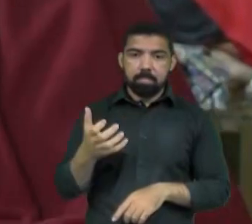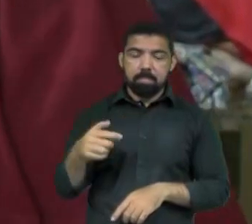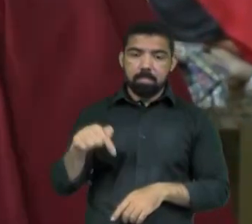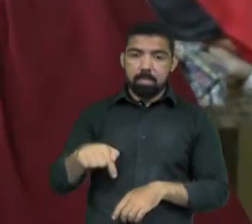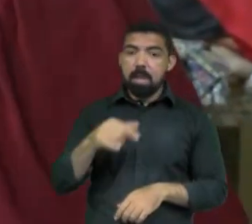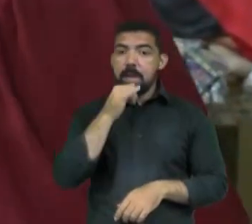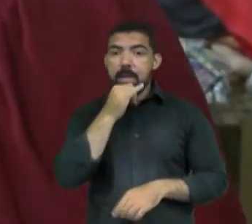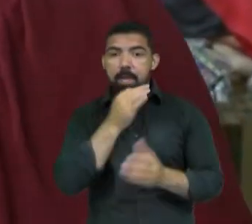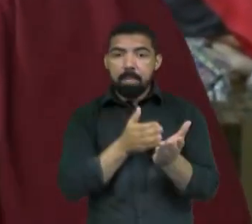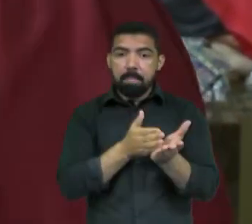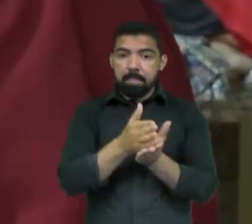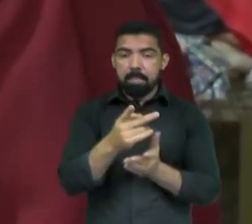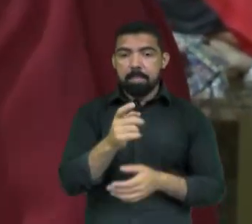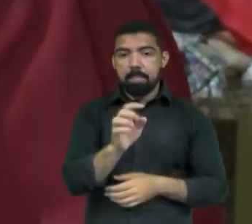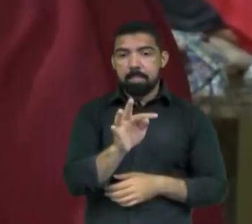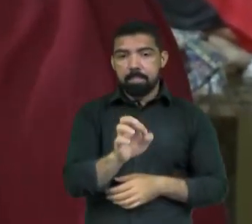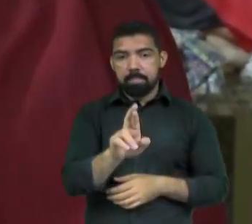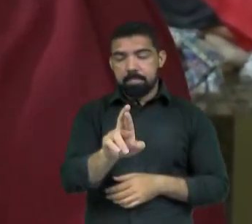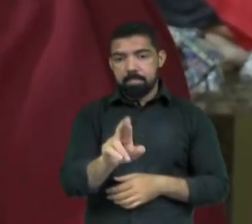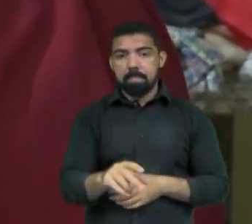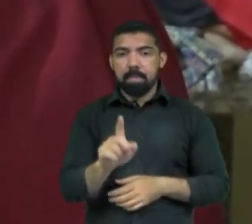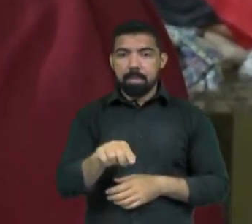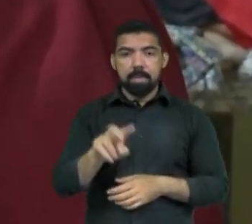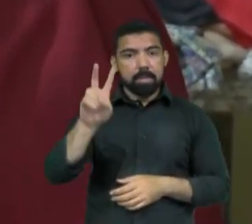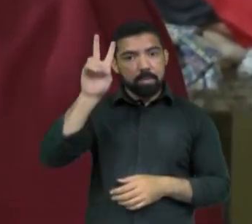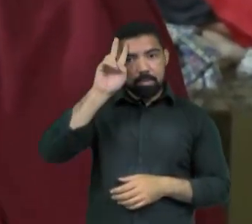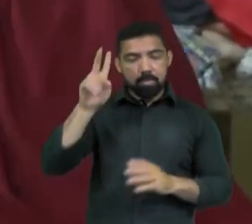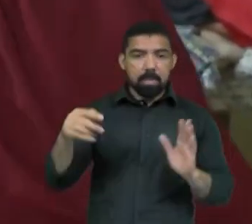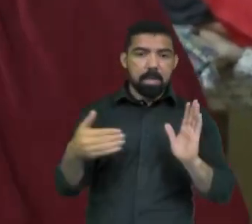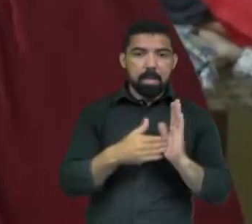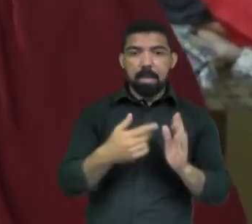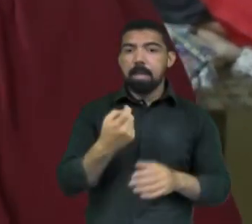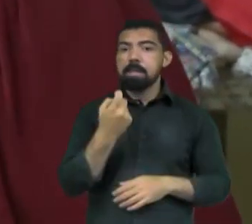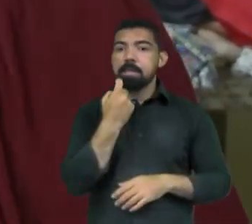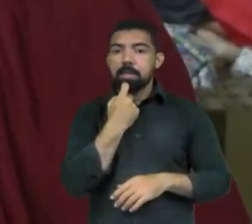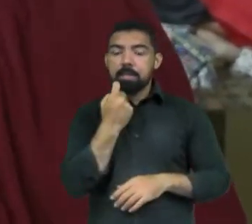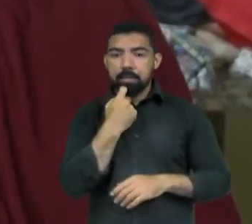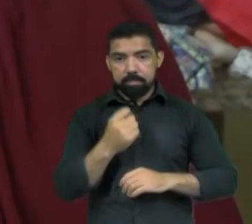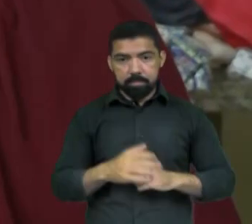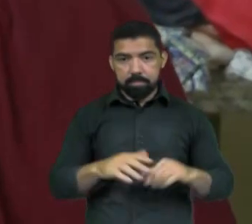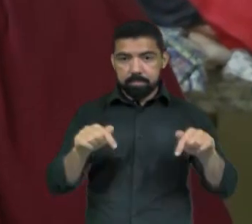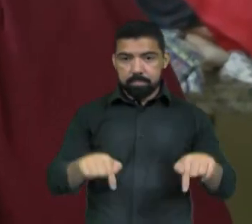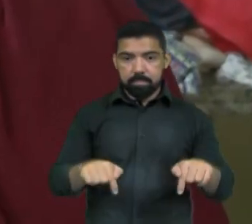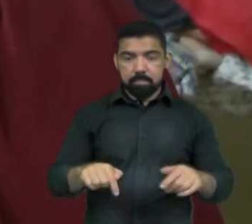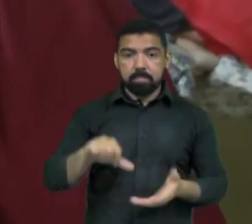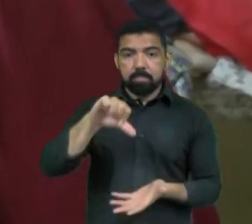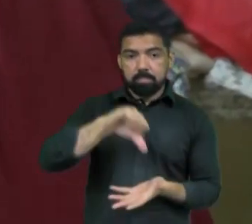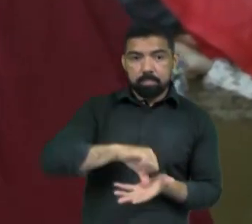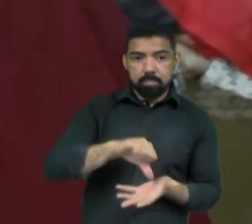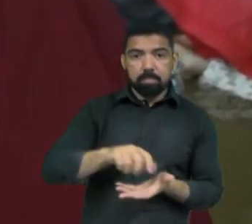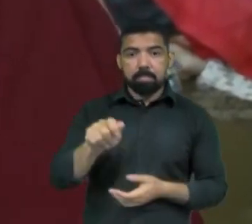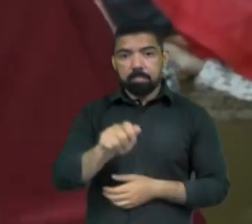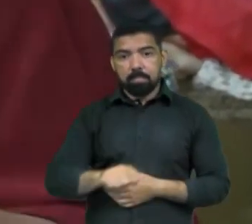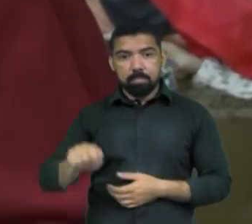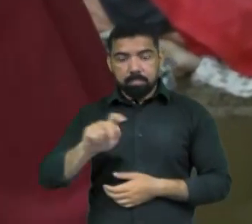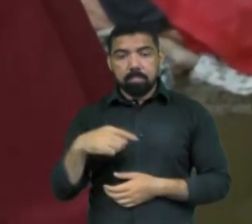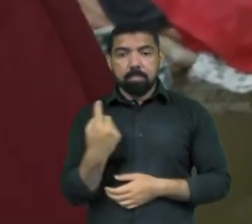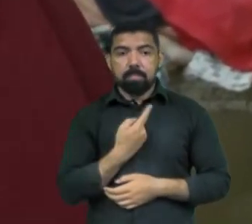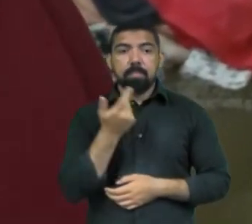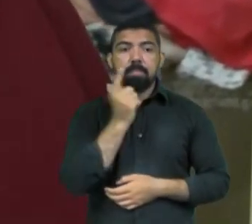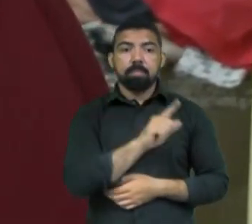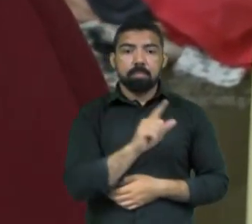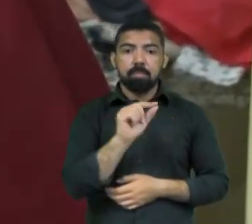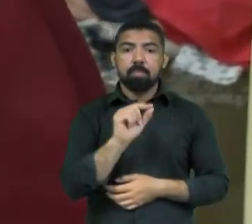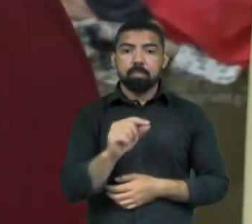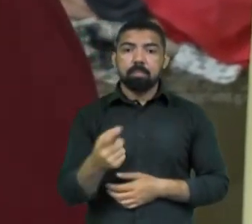permanente, funciona de segunda a sexta, normalmente, das 8 às 16, aqui na sede da associação. E aí a gente consegue, então, reverter